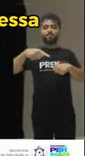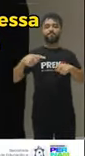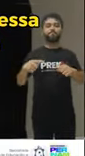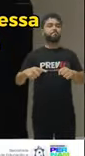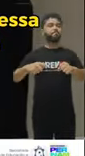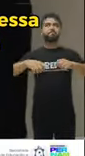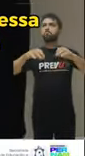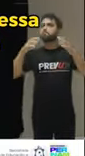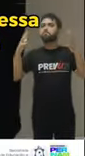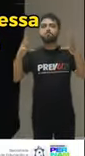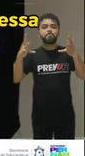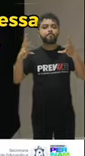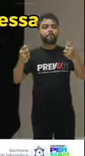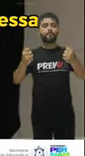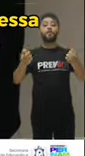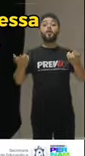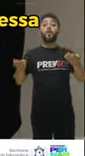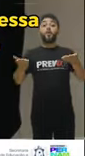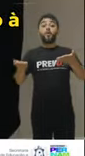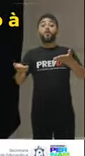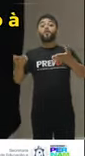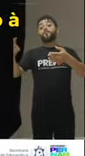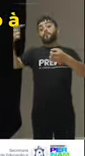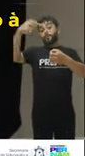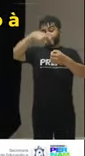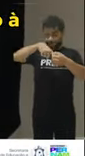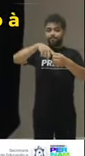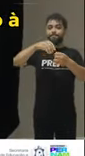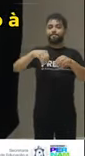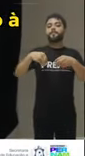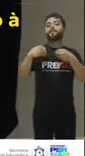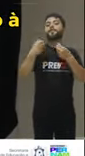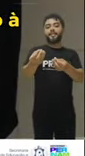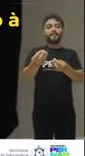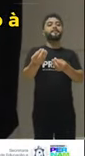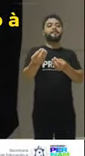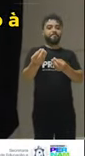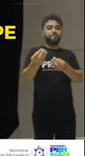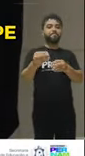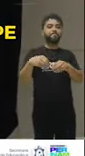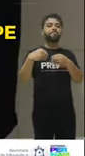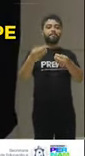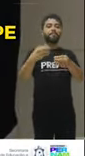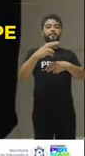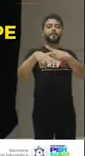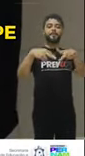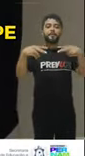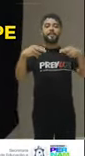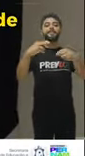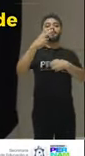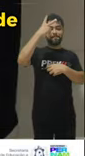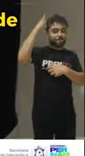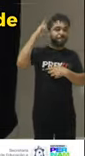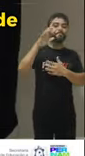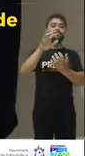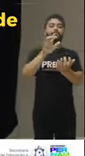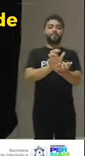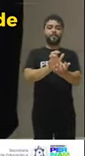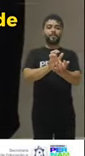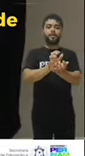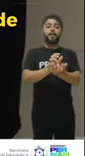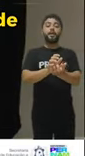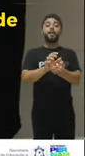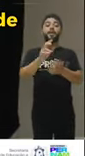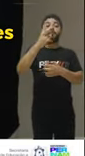vim também dar essa minha contribuição, vim dar o meu retorno à sociedade. É isso que é o PREVUP, um programa não